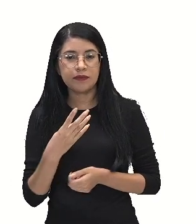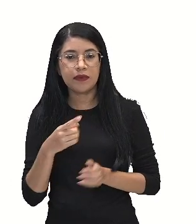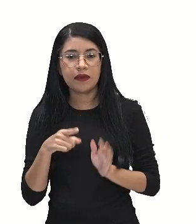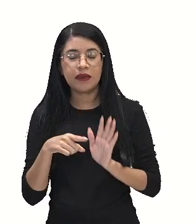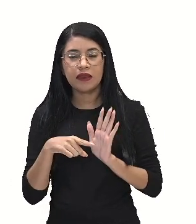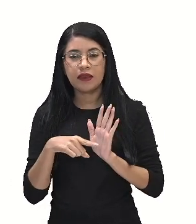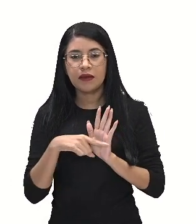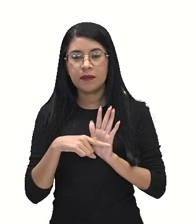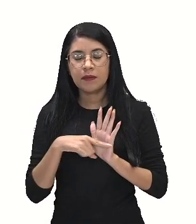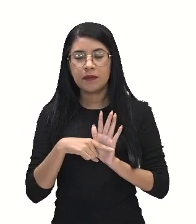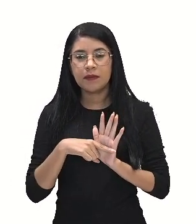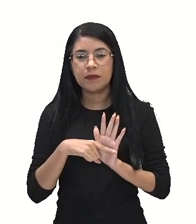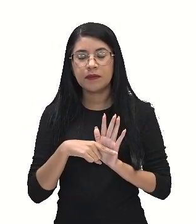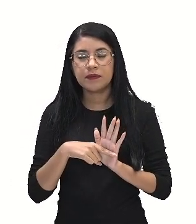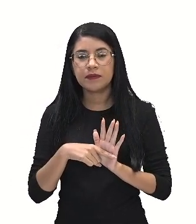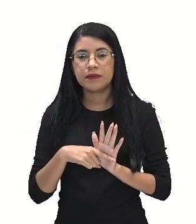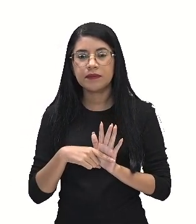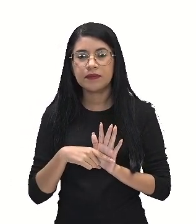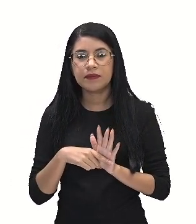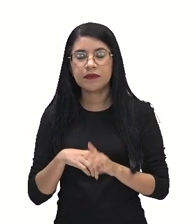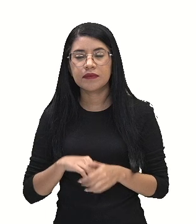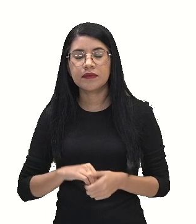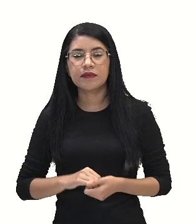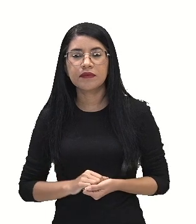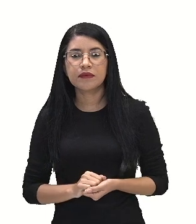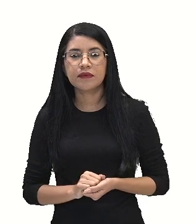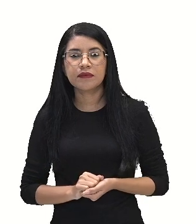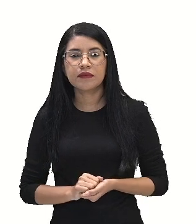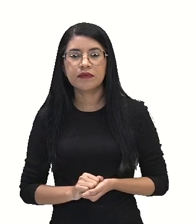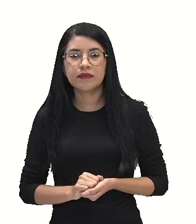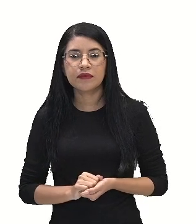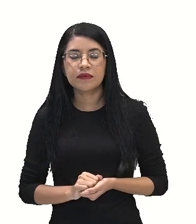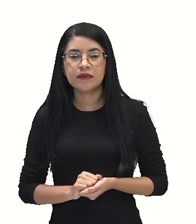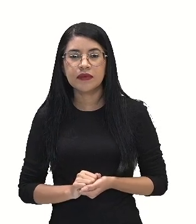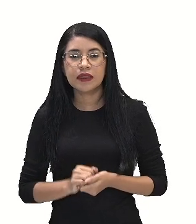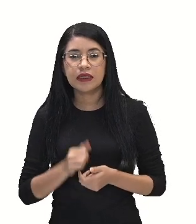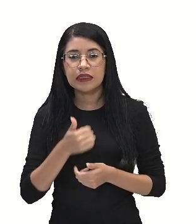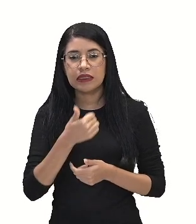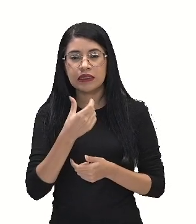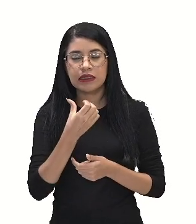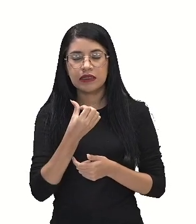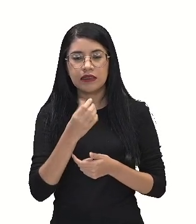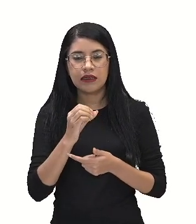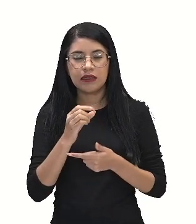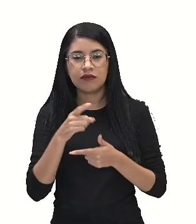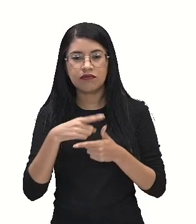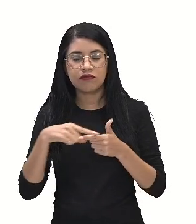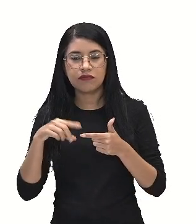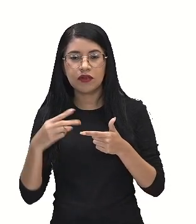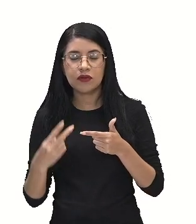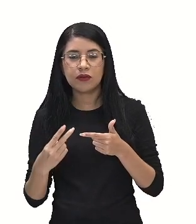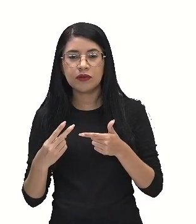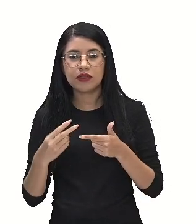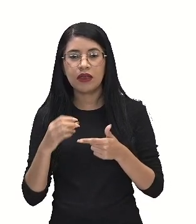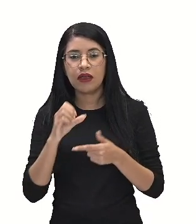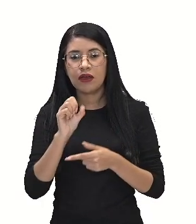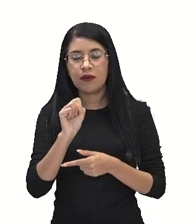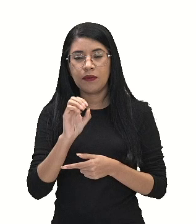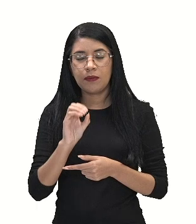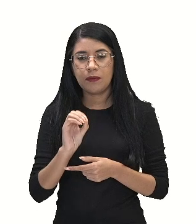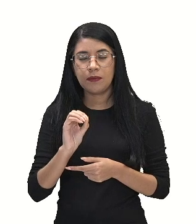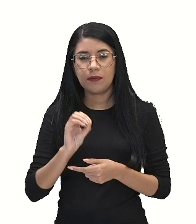menos, simplificando aqui, 160 por 2, metade de 160, 80, né?